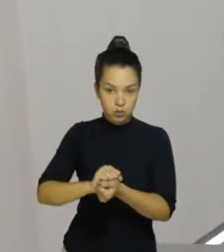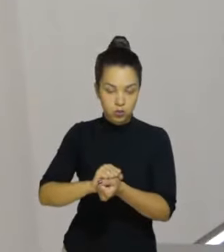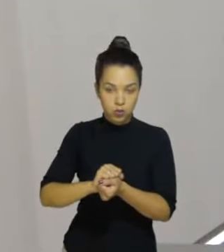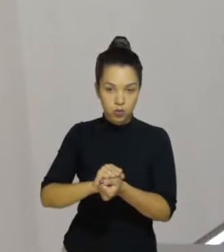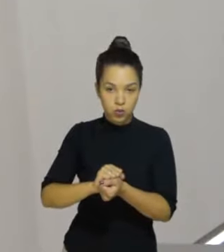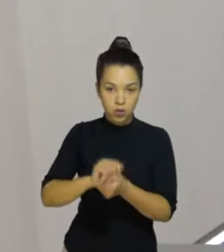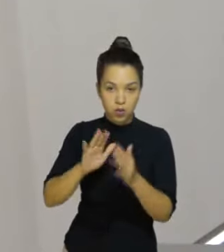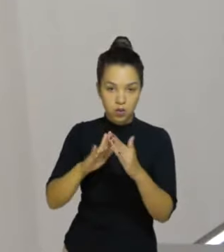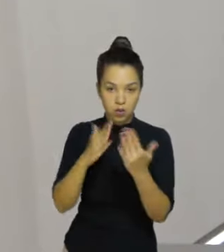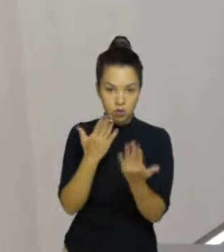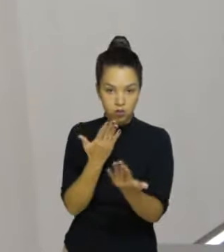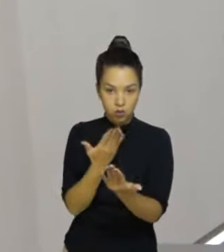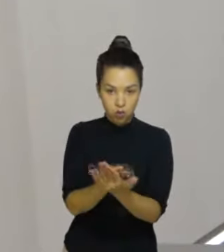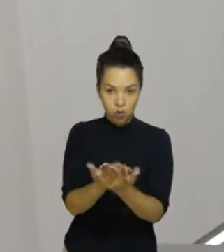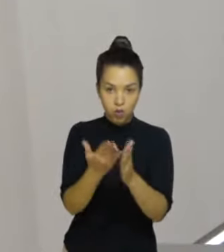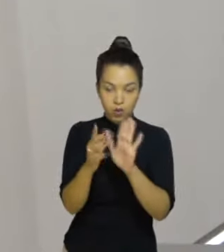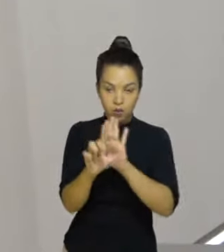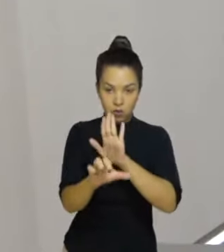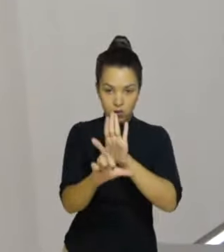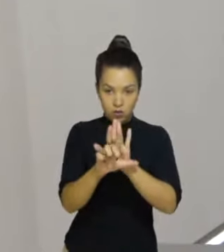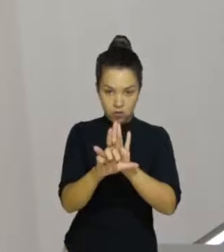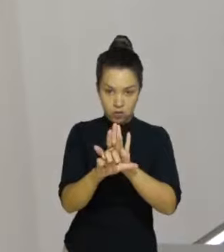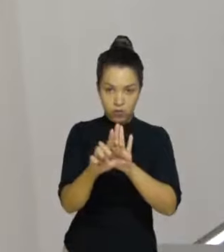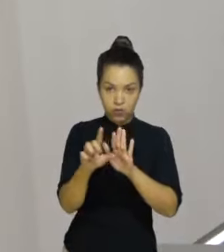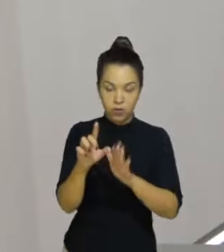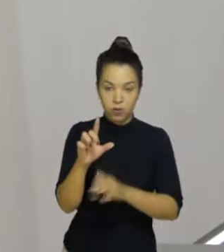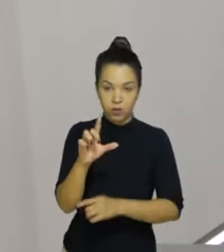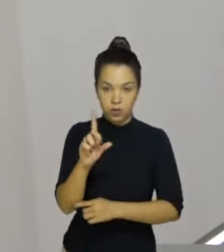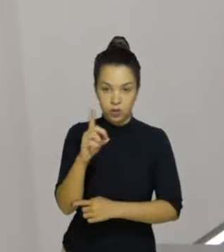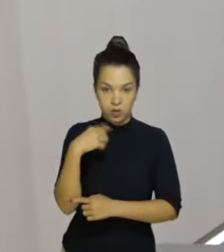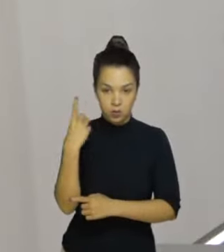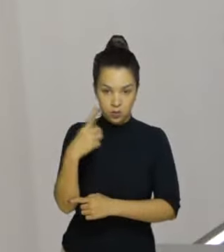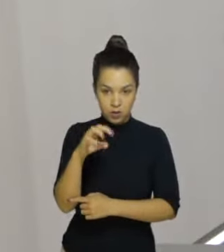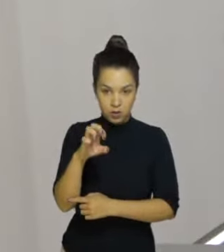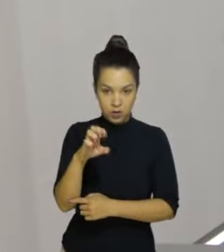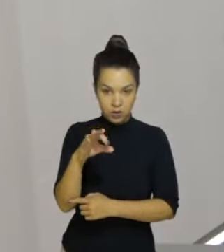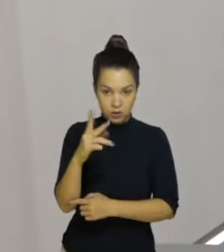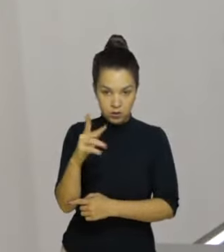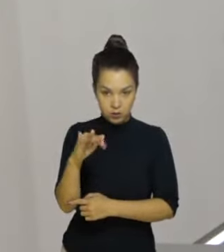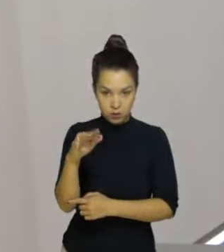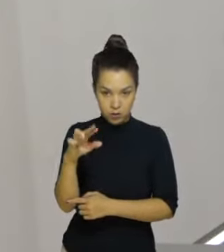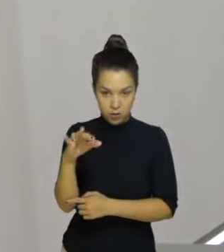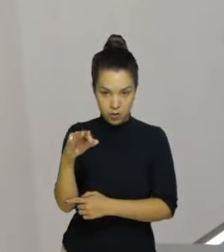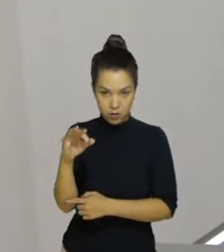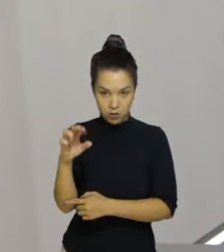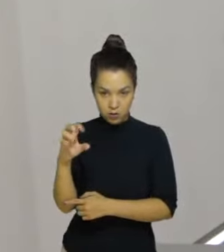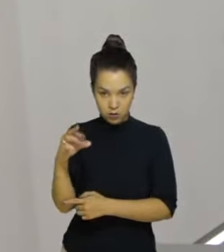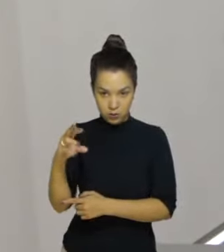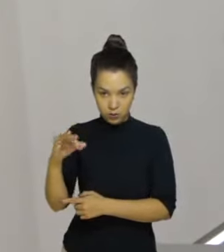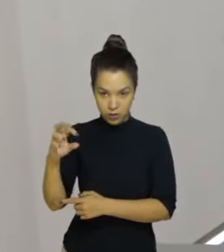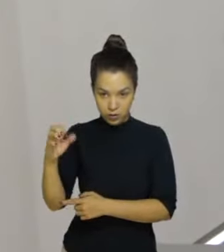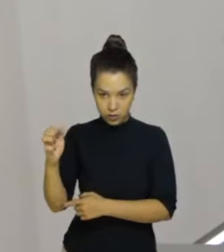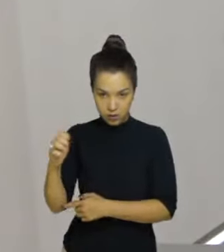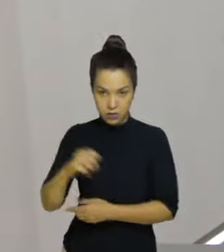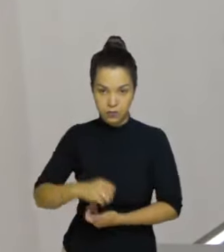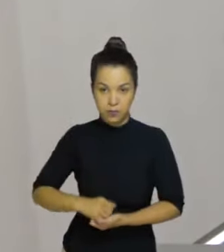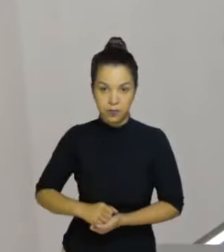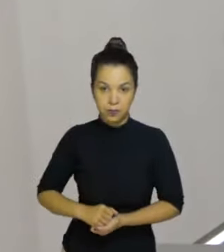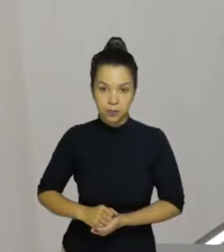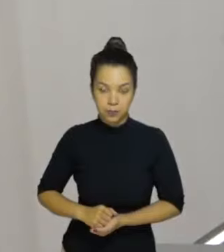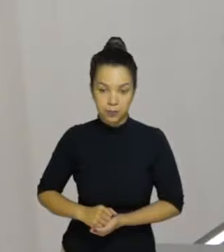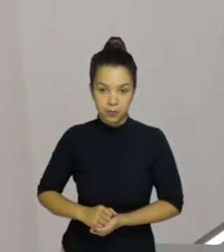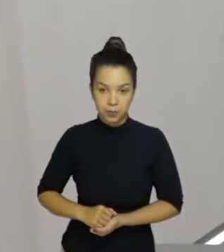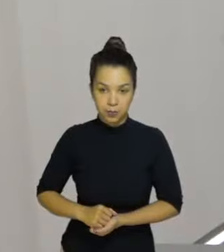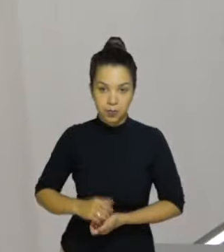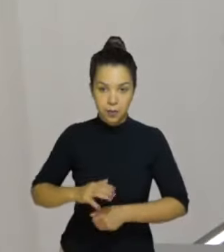Escola do Legislativo, deputado Lício Mauro da Silveira, a partir de um requerimento de nossa autoria,